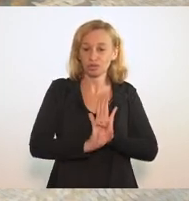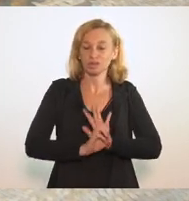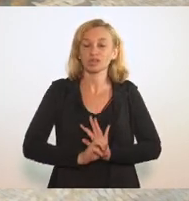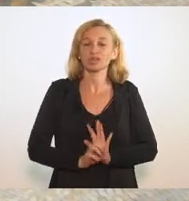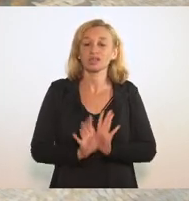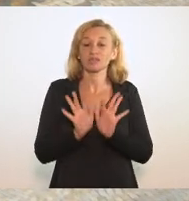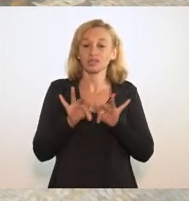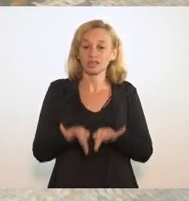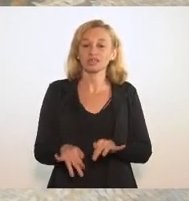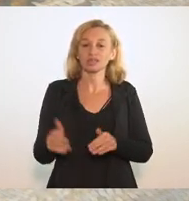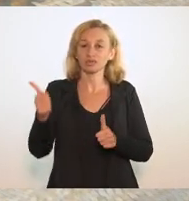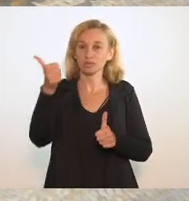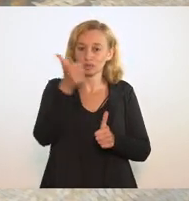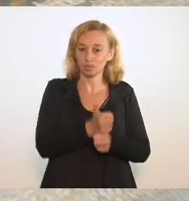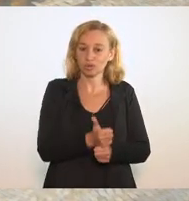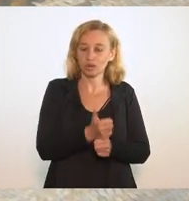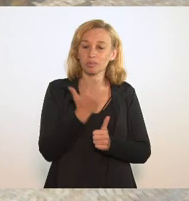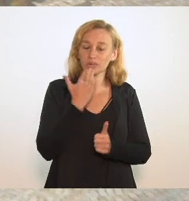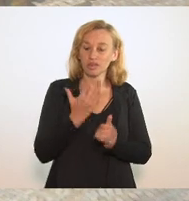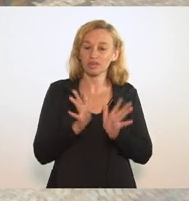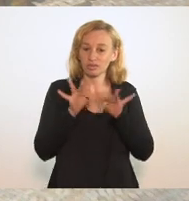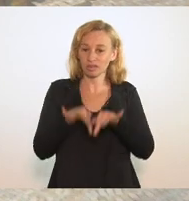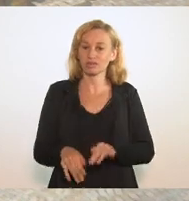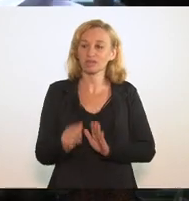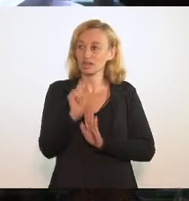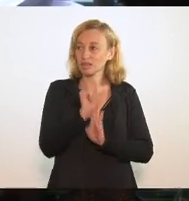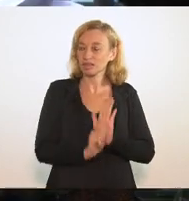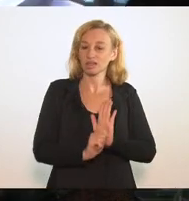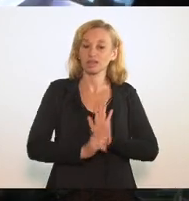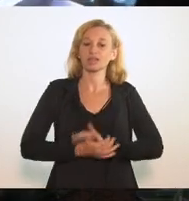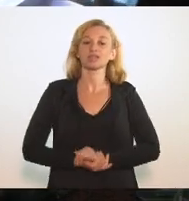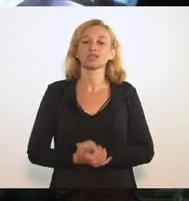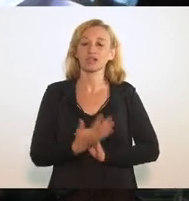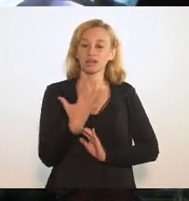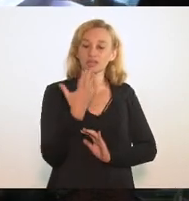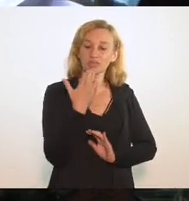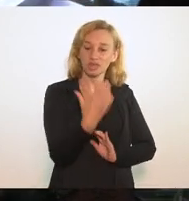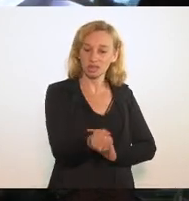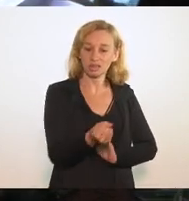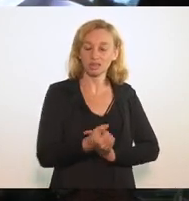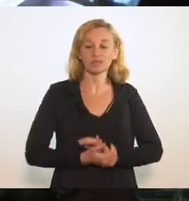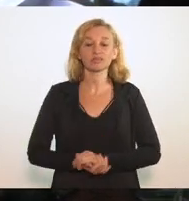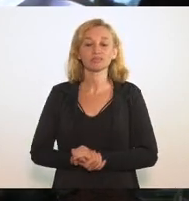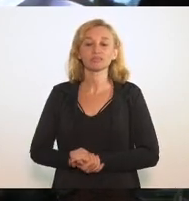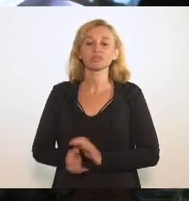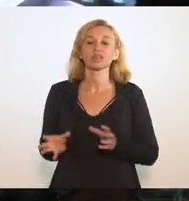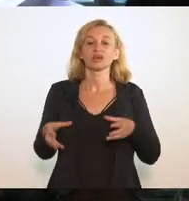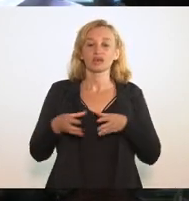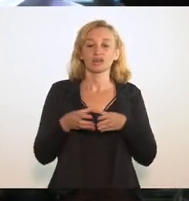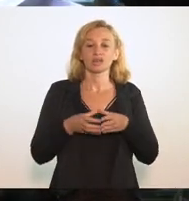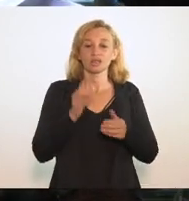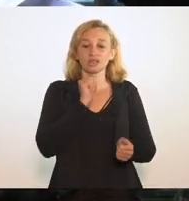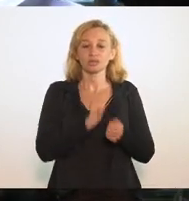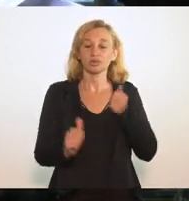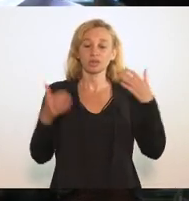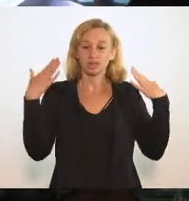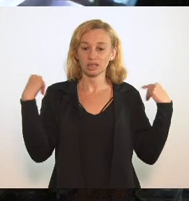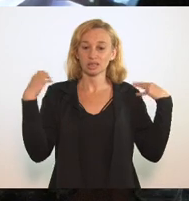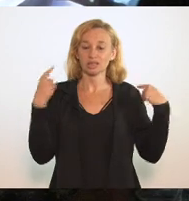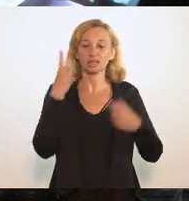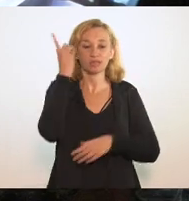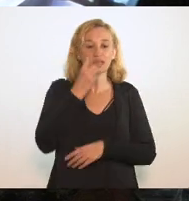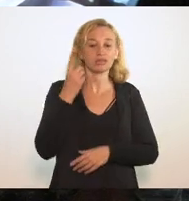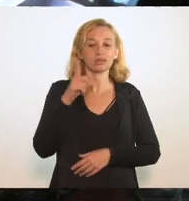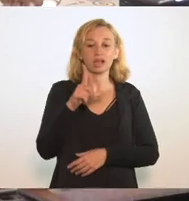Concluindo por substitutivo, pedindo forma final de redação. A presidência defere, pedido de Vossa Excelência. Pela Comissão Esporte e Lazer, deputado Léo